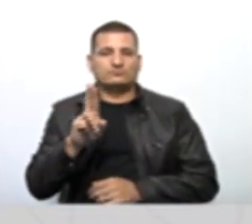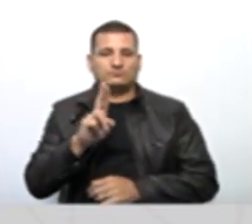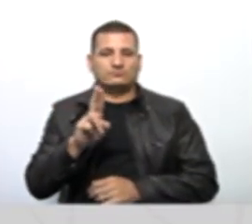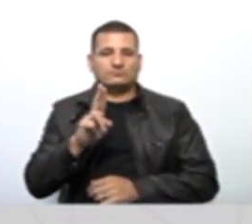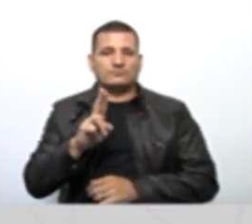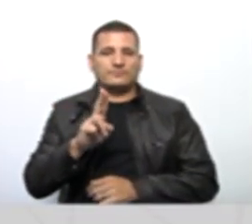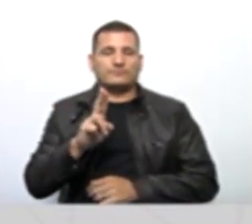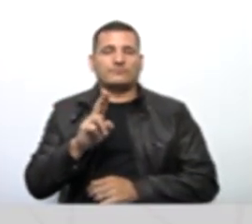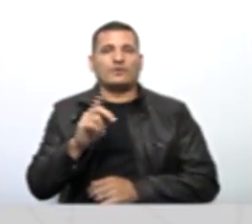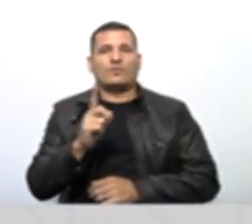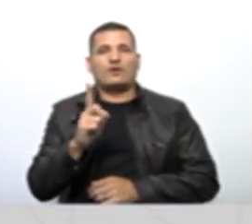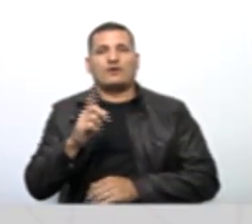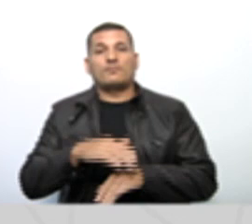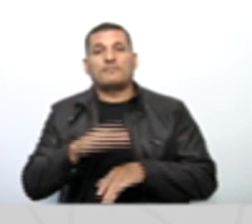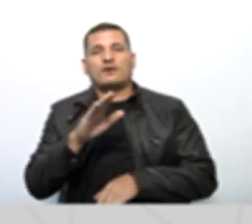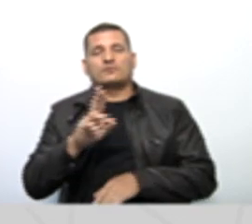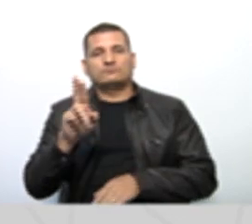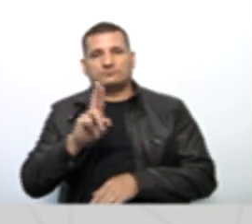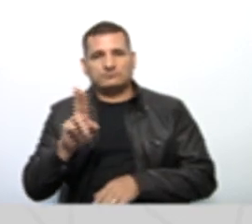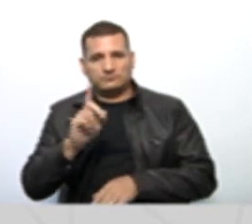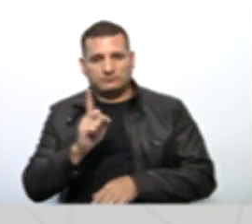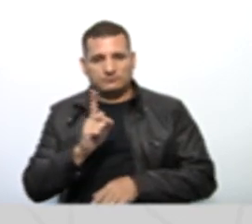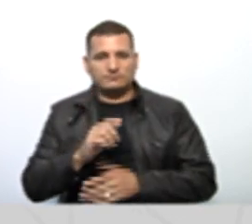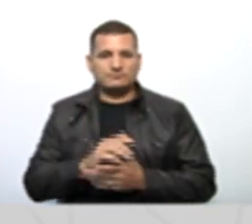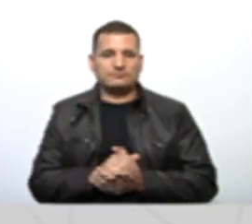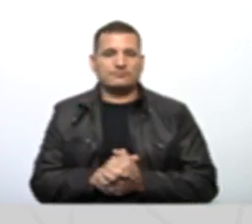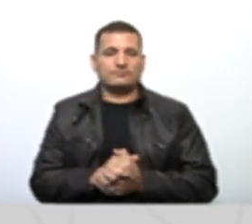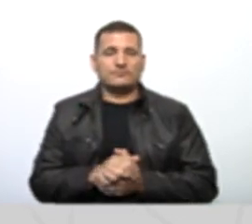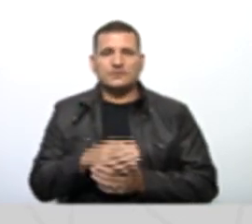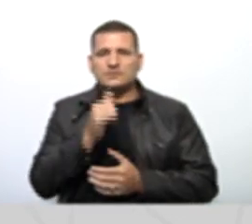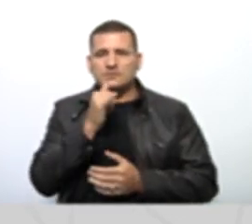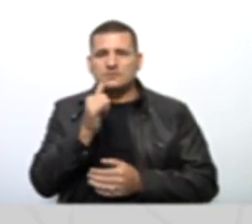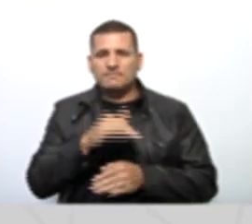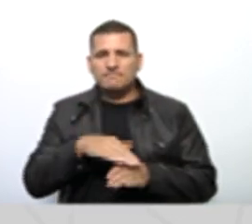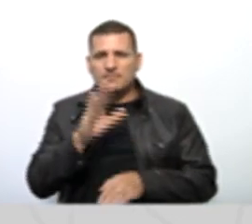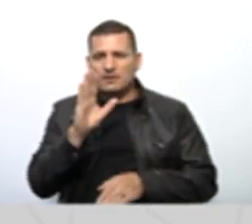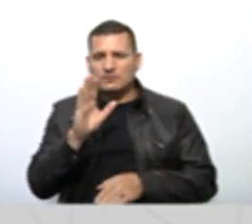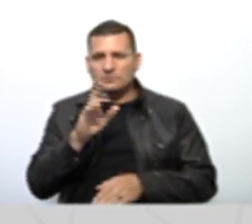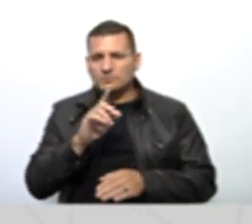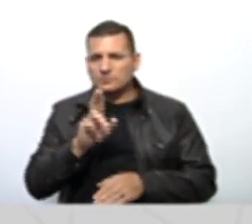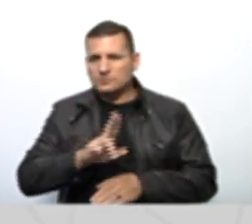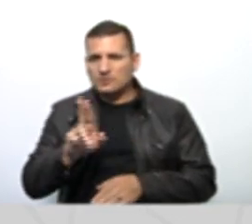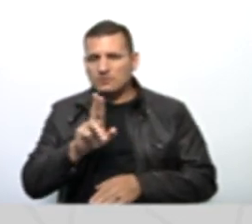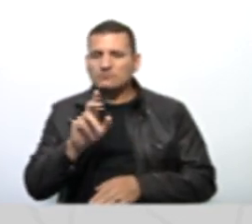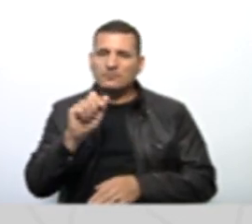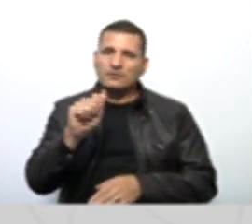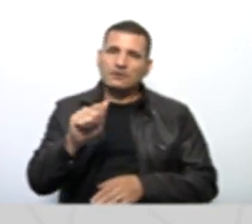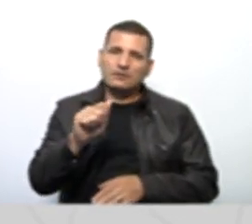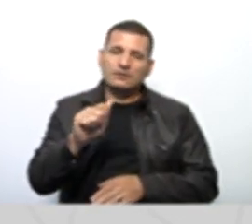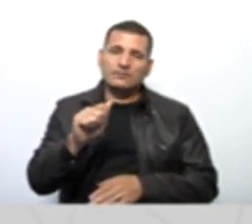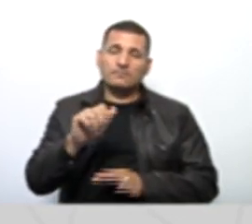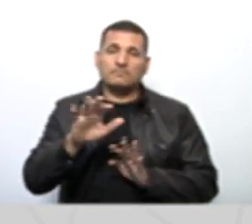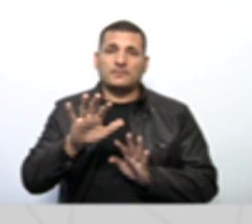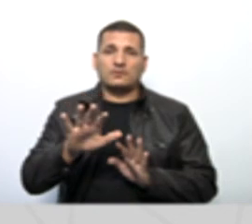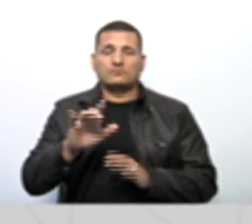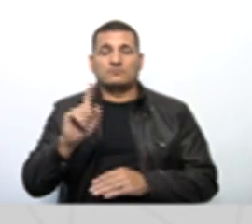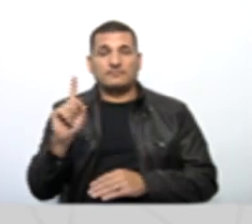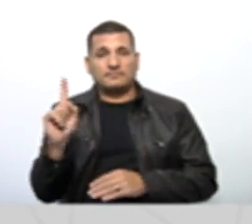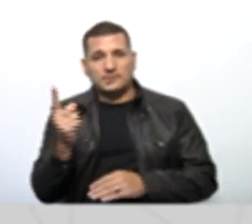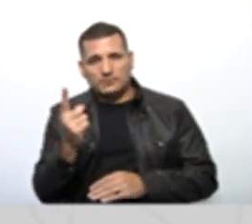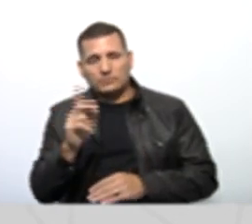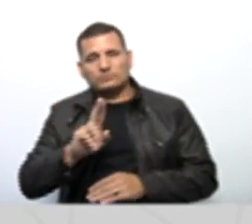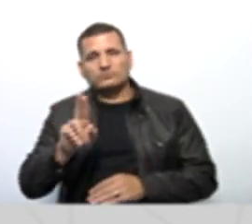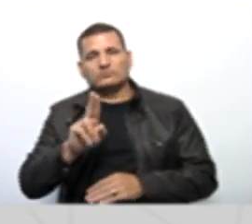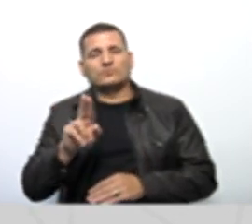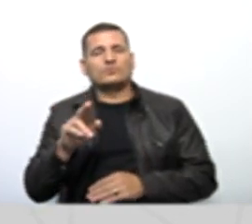ter confundido o som e imagem o mais utilizado seria a letra a correta mas o primeiro é utilizado foi o cabo coaxial